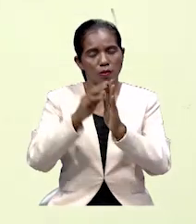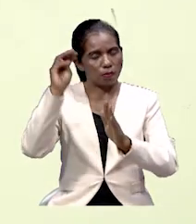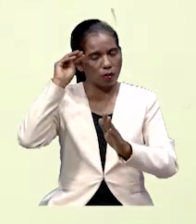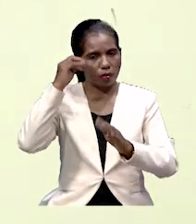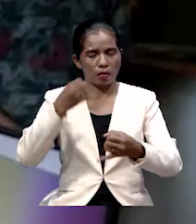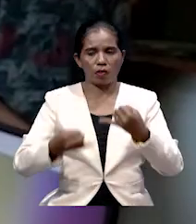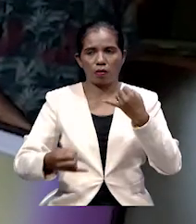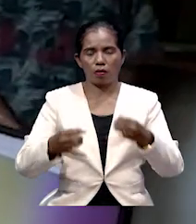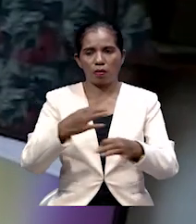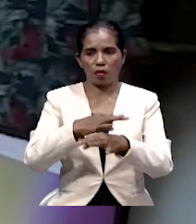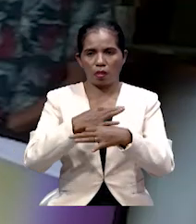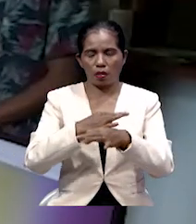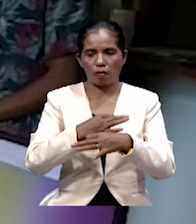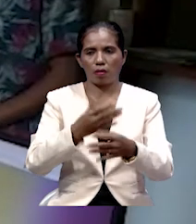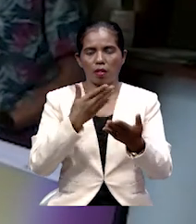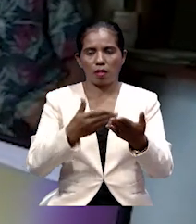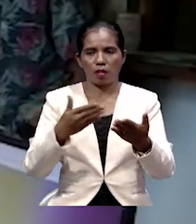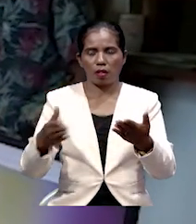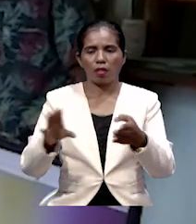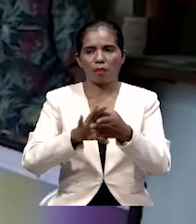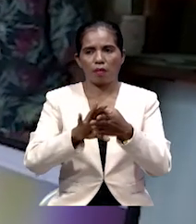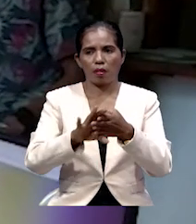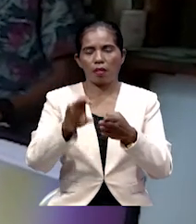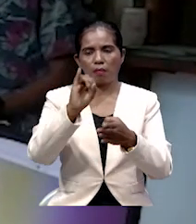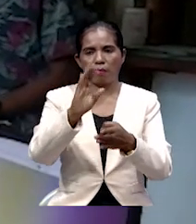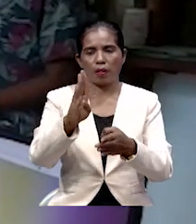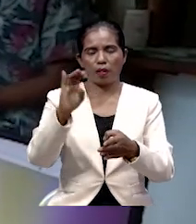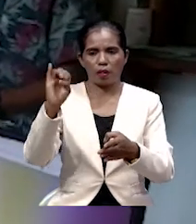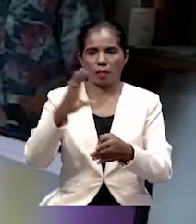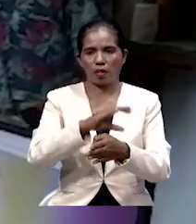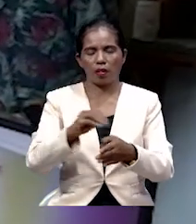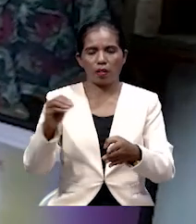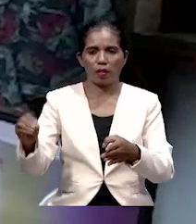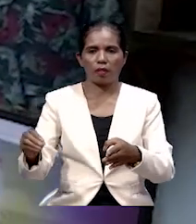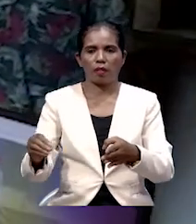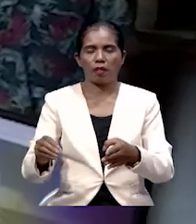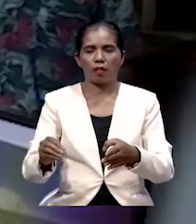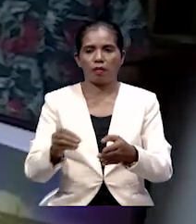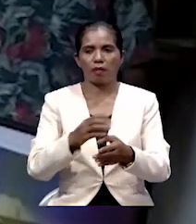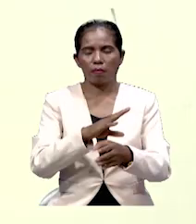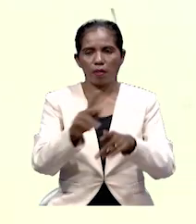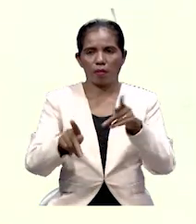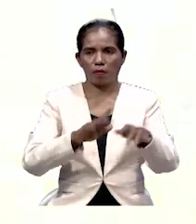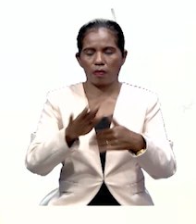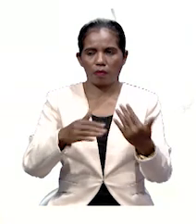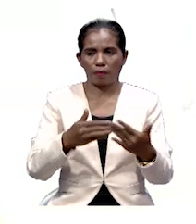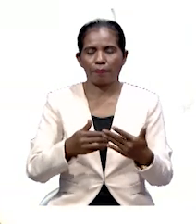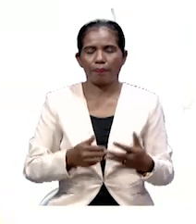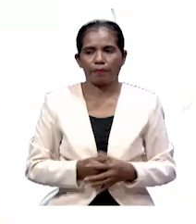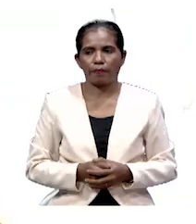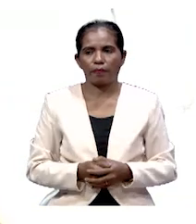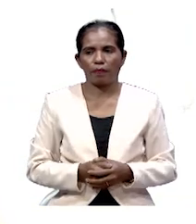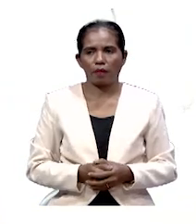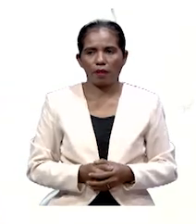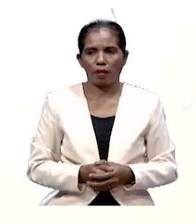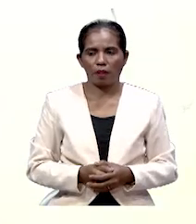atu halo manutenção ba equipamento bilhete identidade ho di bele imprimi fali bilhete identidade original ba comunidade. Equipamento de nerve